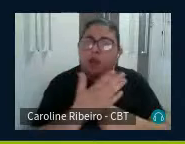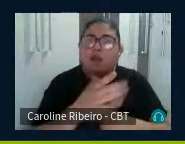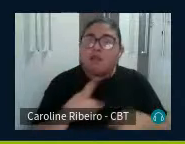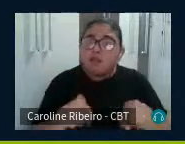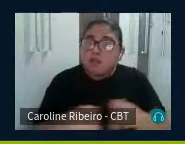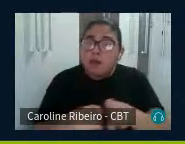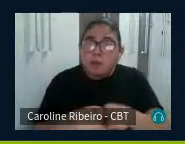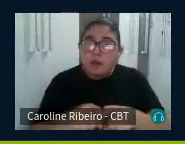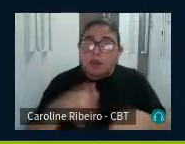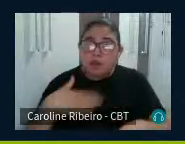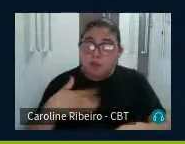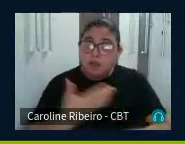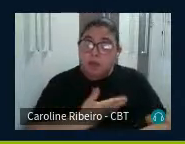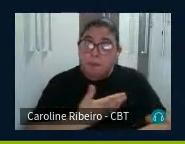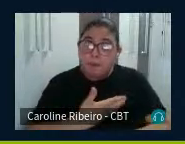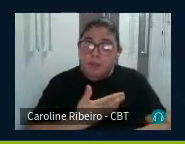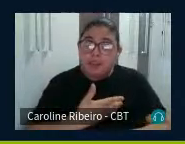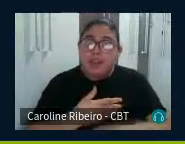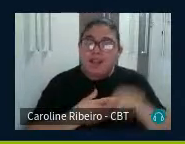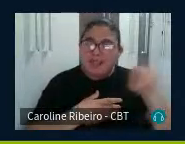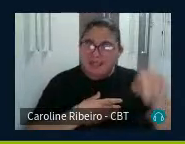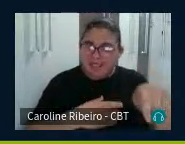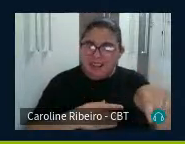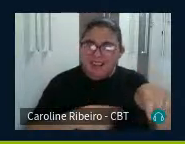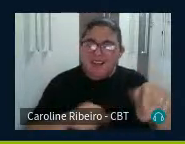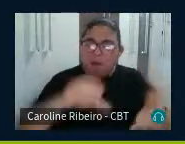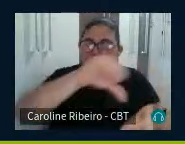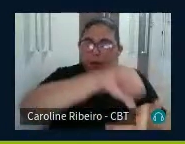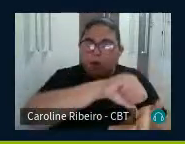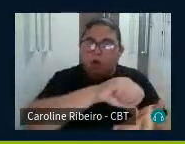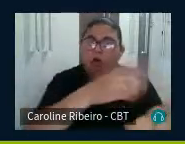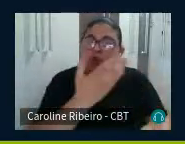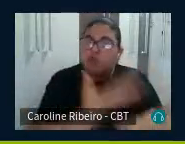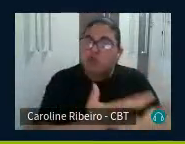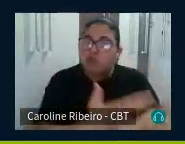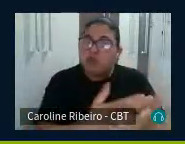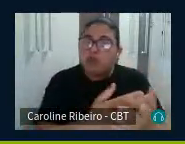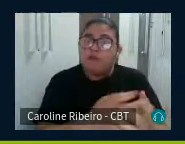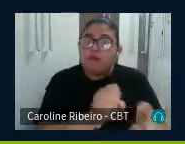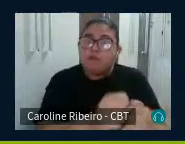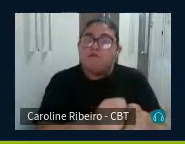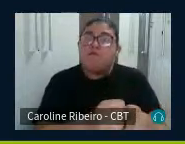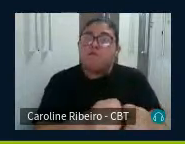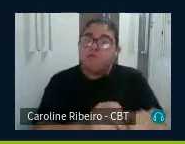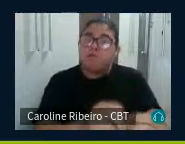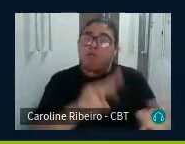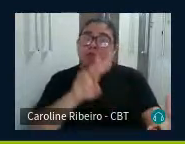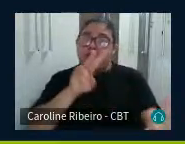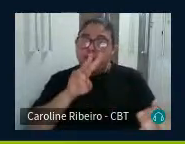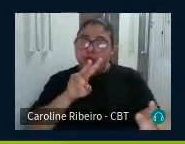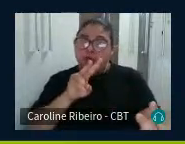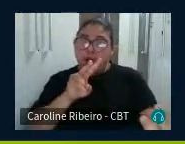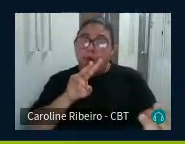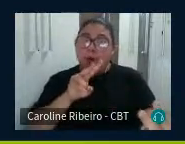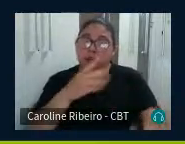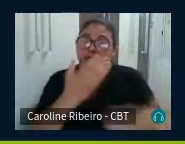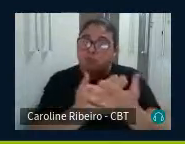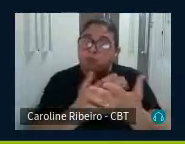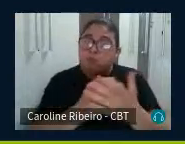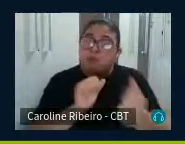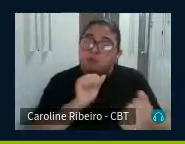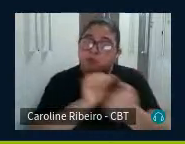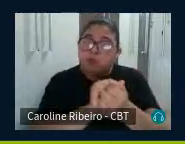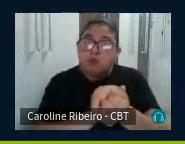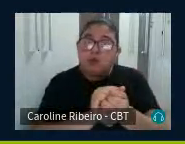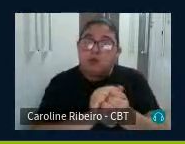mora em Votorantim. Nós estudávamos direto juntas. Eliminação dos medos. Tem momentos